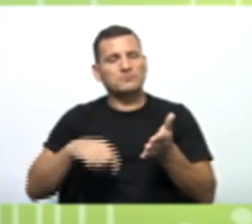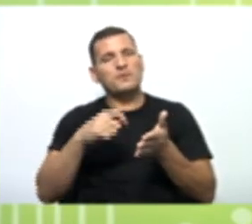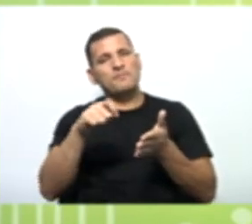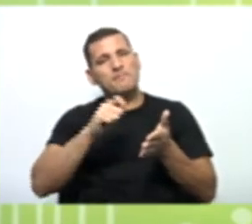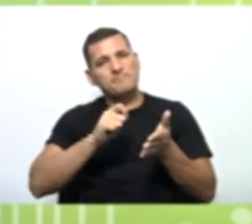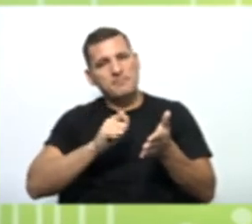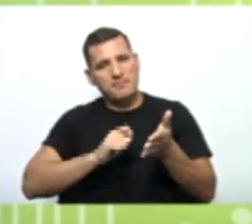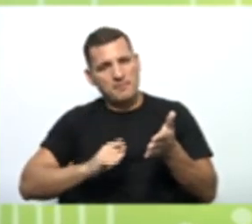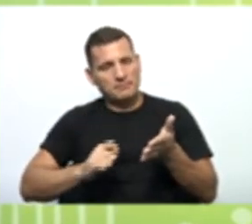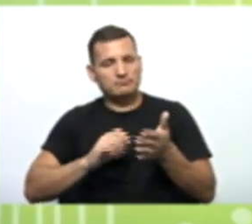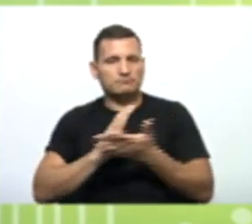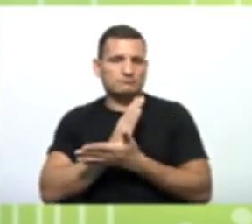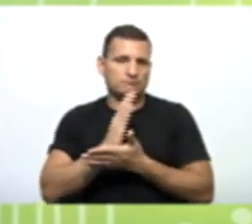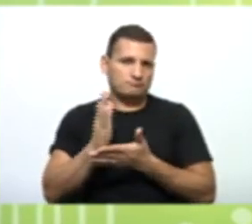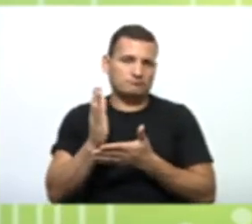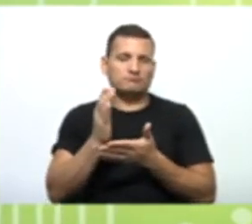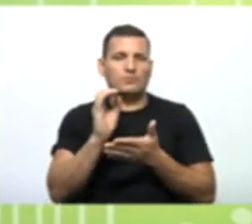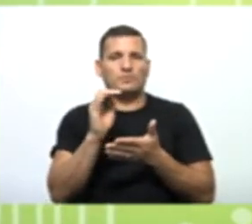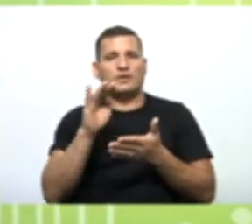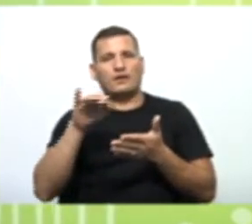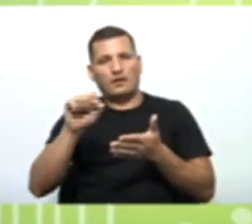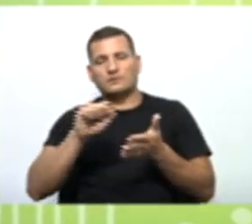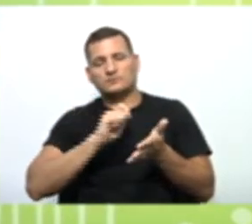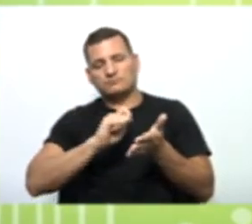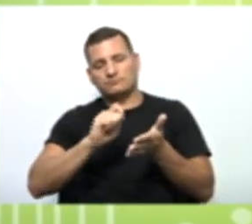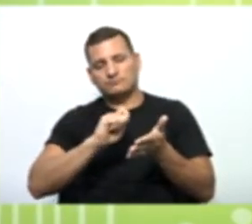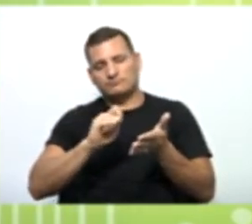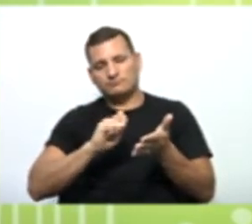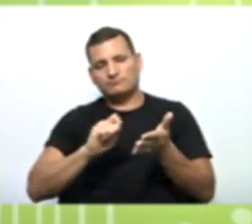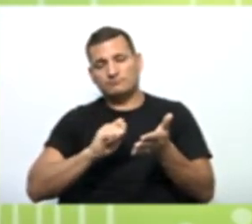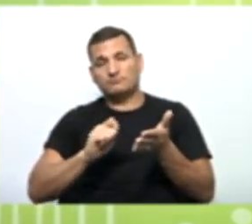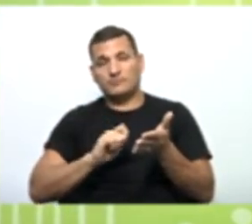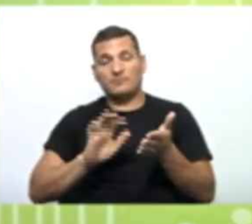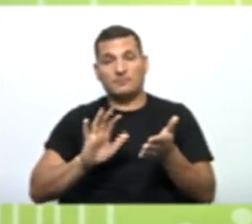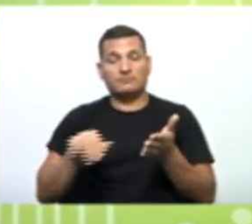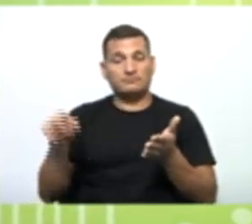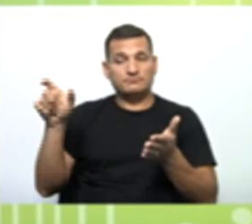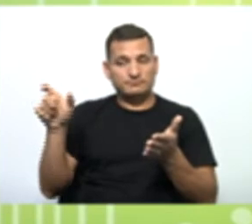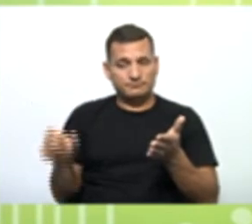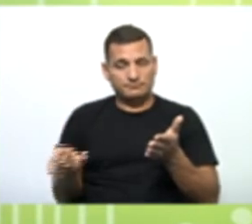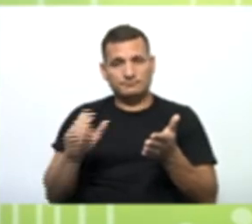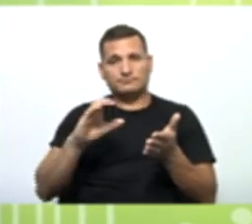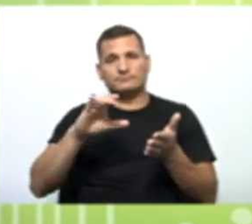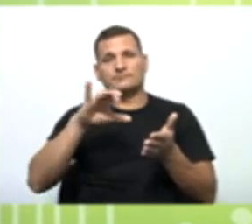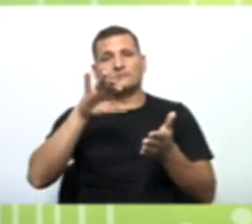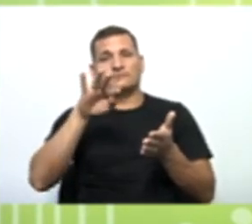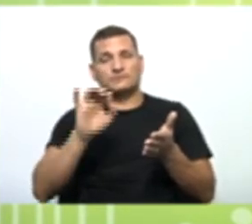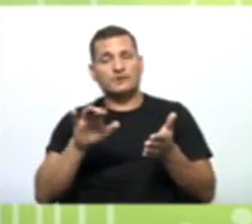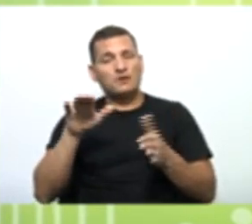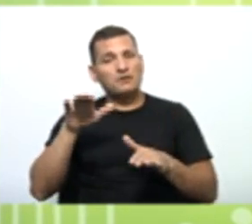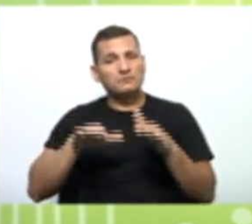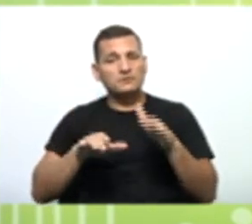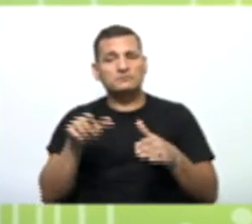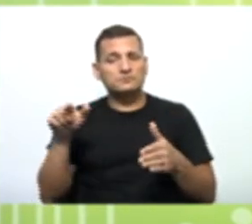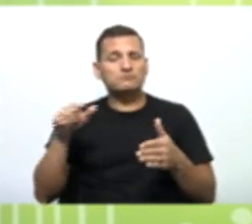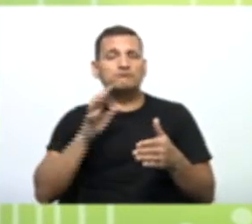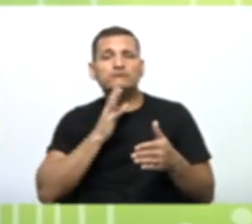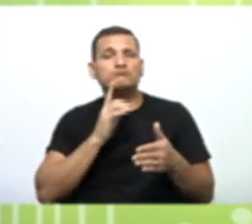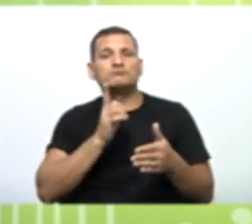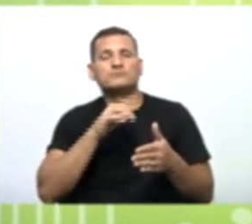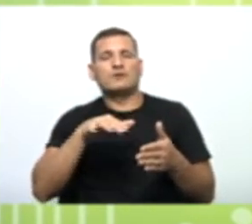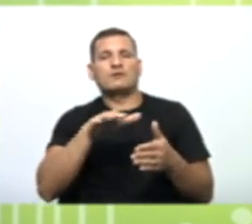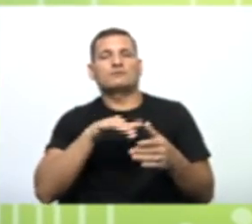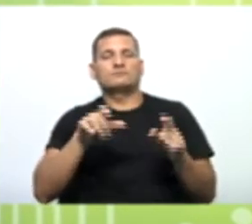rascunha, faz algumas observações, só que o seu cliente, muitas vezes ele não domina, não entende da